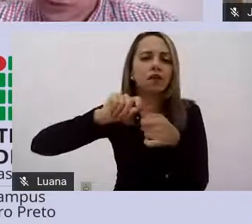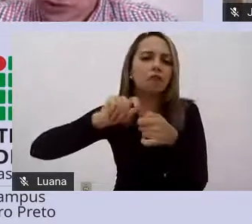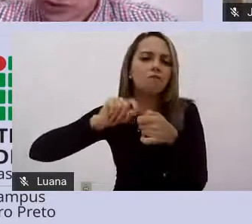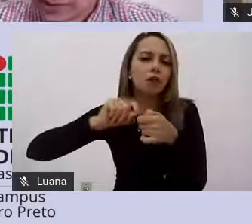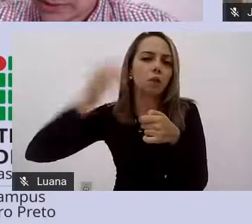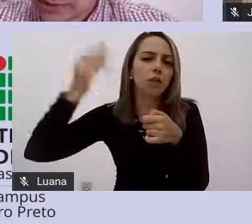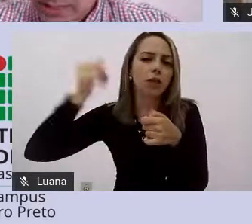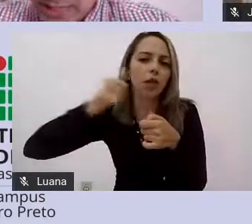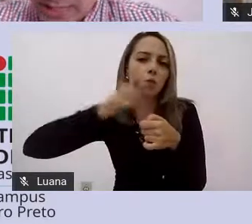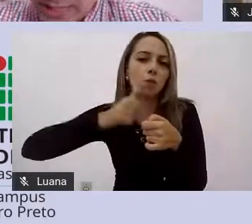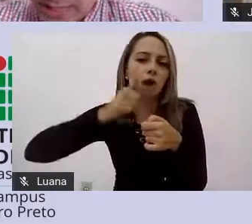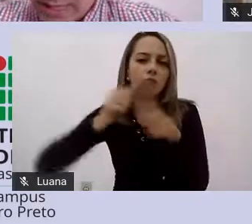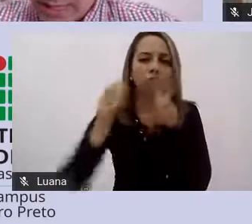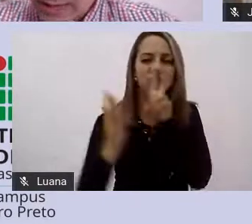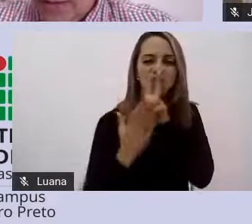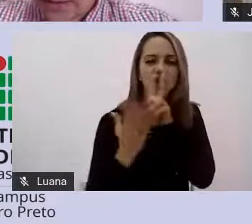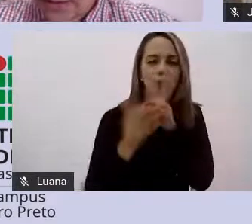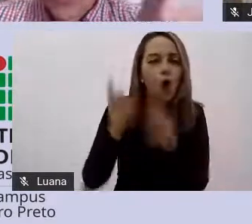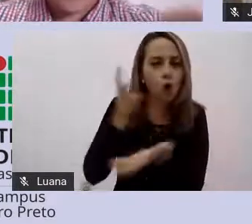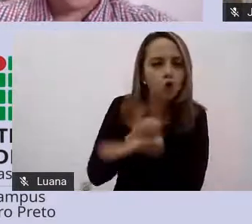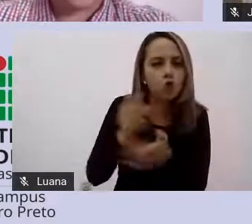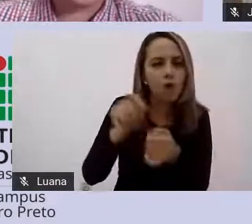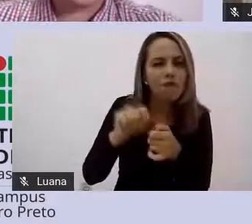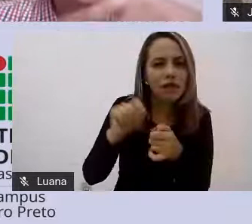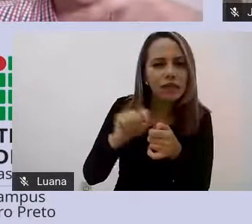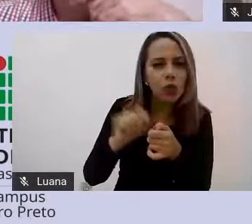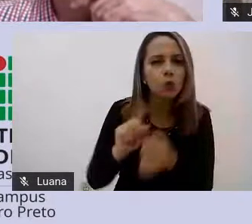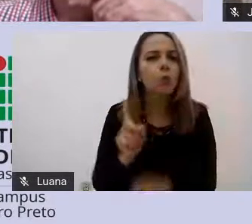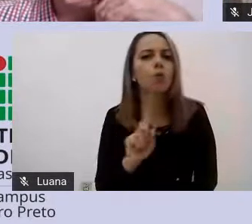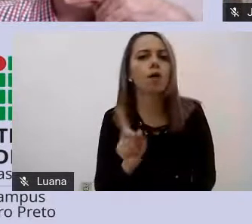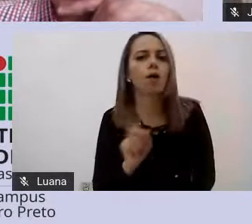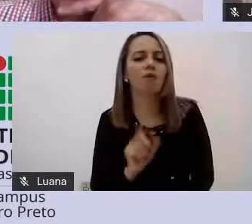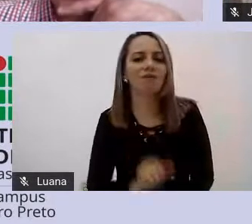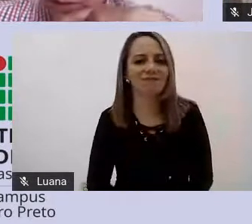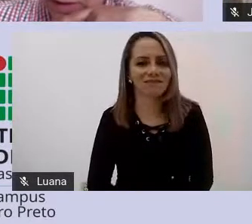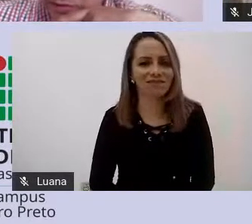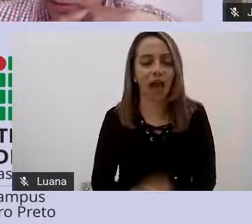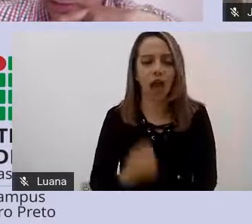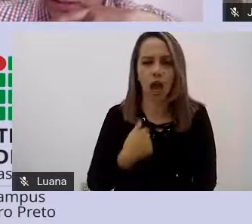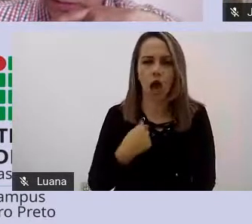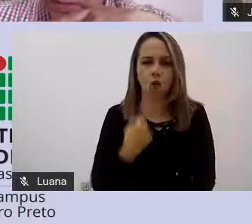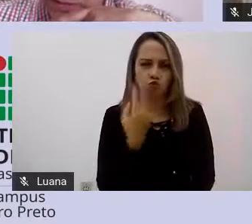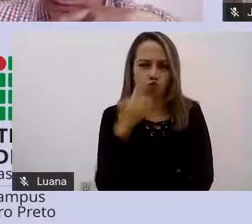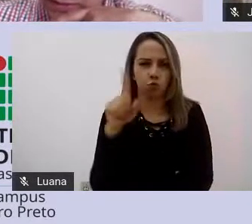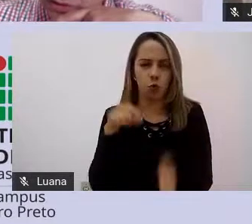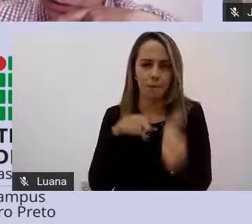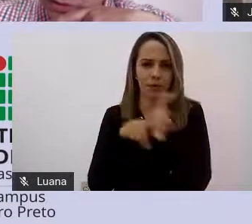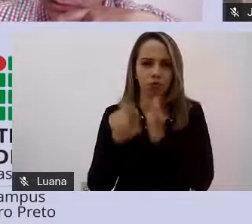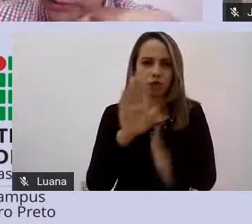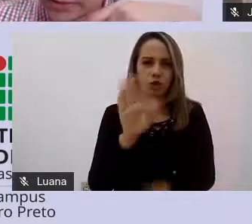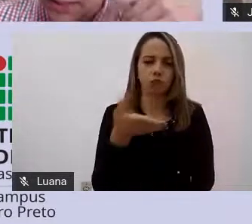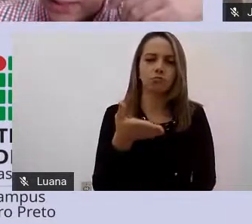mulheres indígenas. E a última coisa, eu já te perguntei, que era sobre a participação nessas disputas, né,